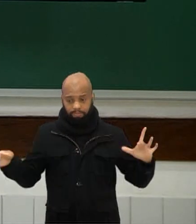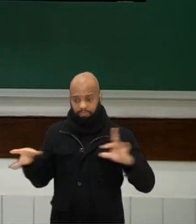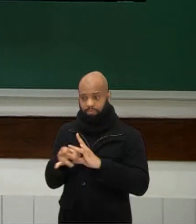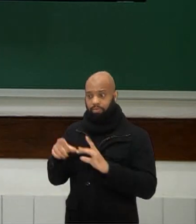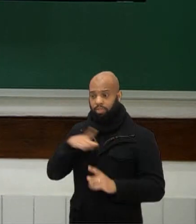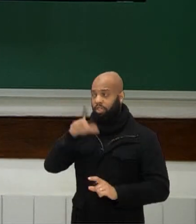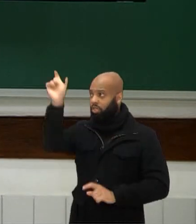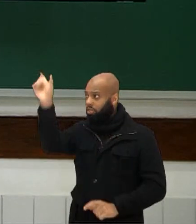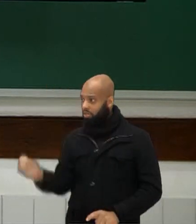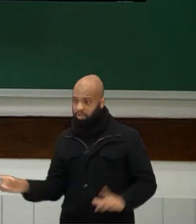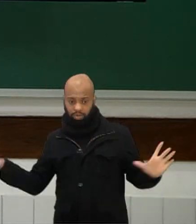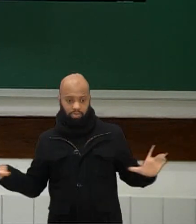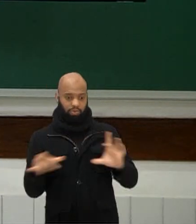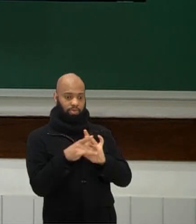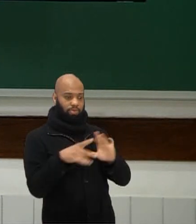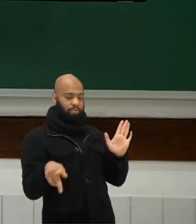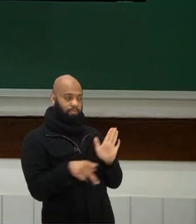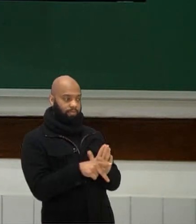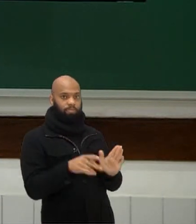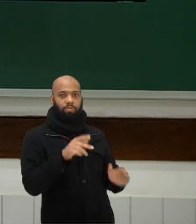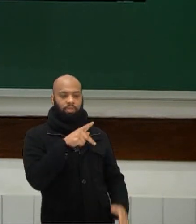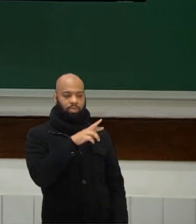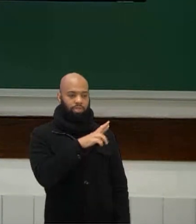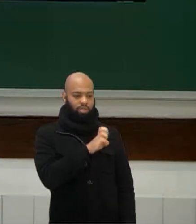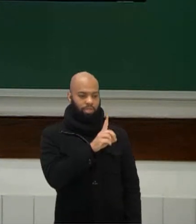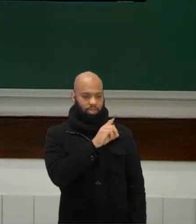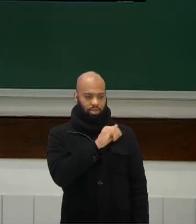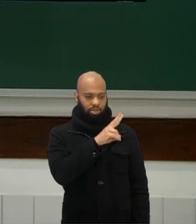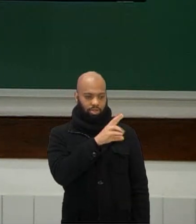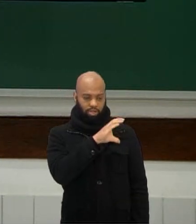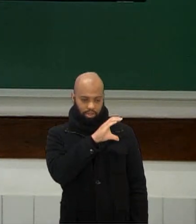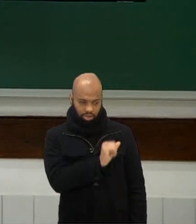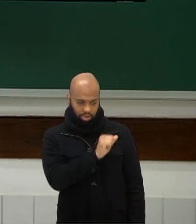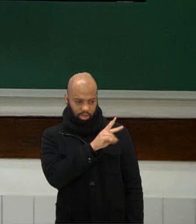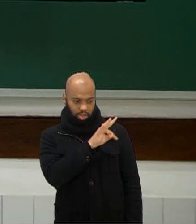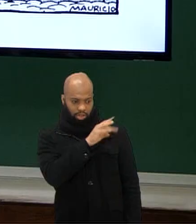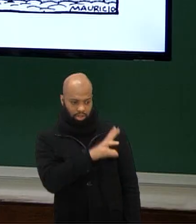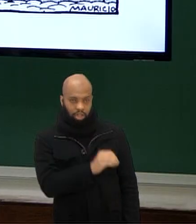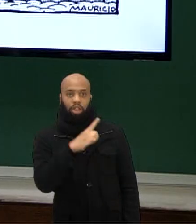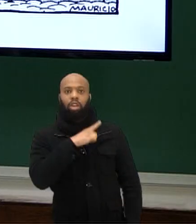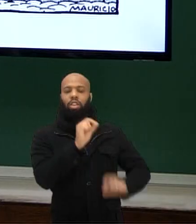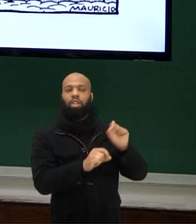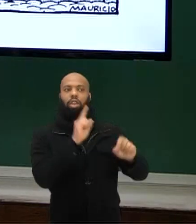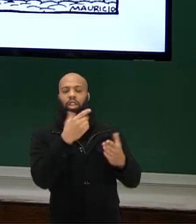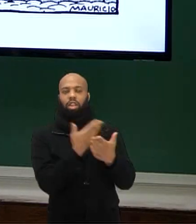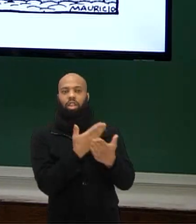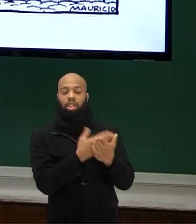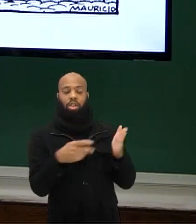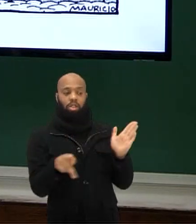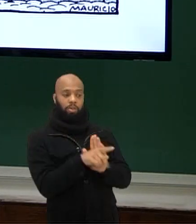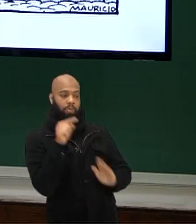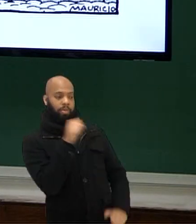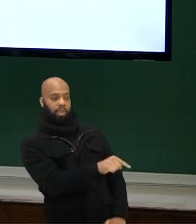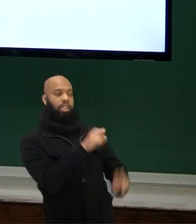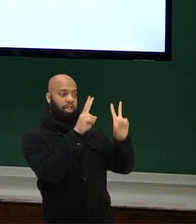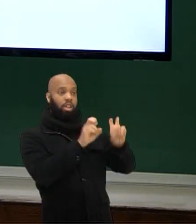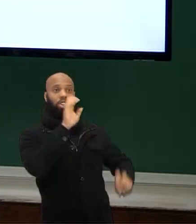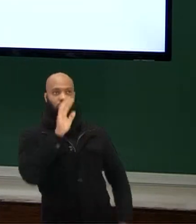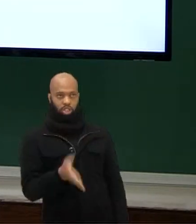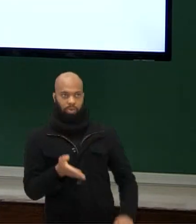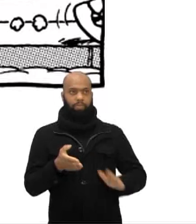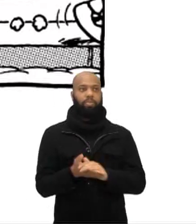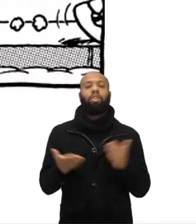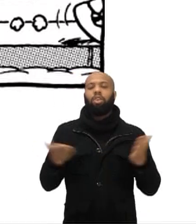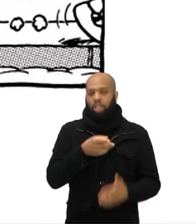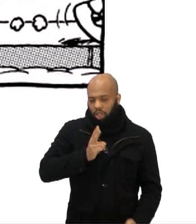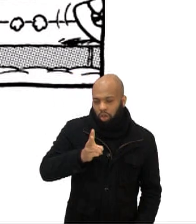meu sujeito ali, certo? Ao predicativo. Lembram disso? Quando nós tivemos a aula de predicativo.